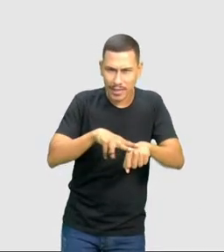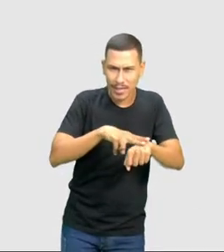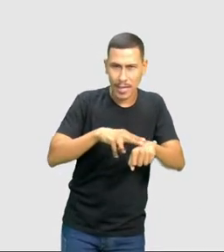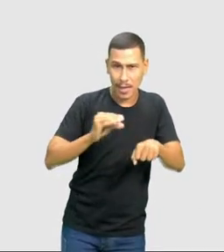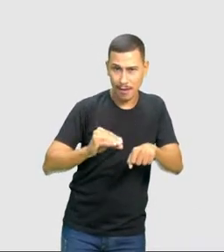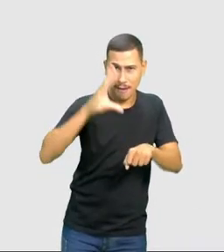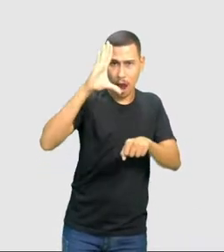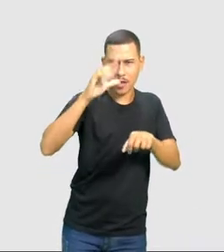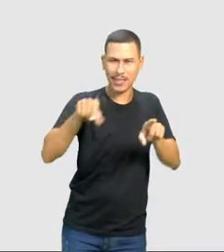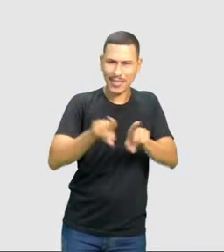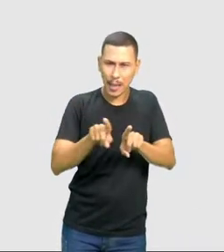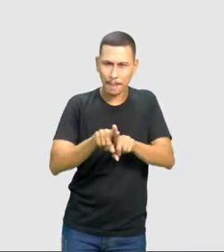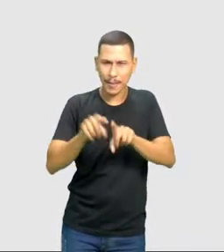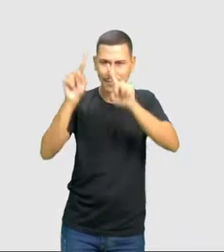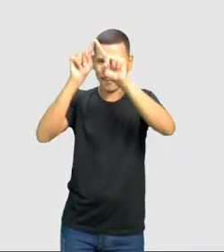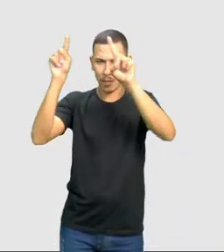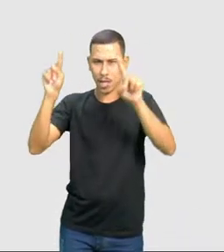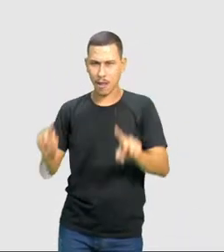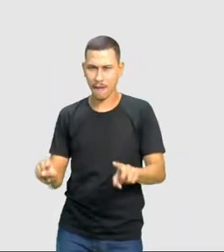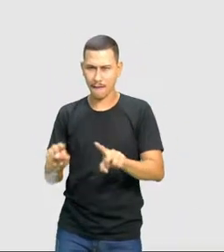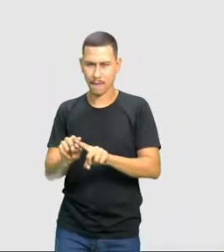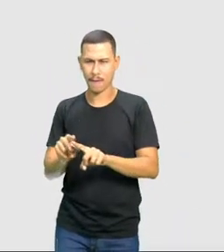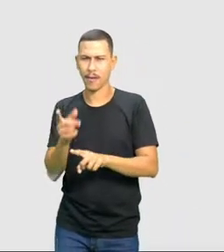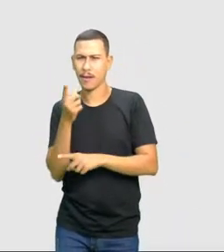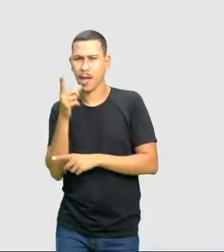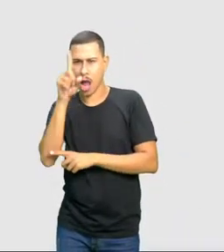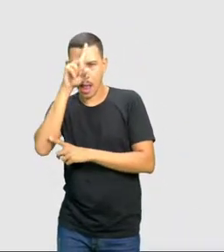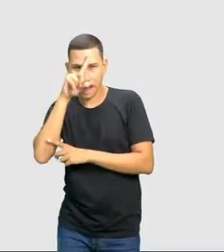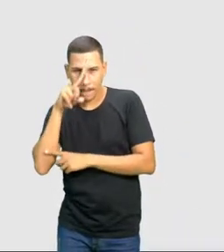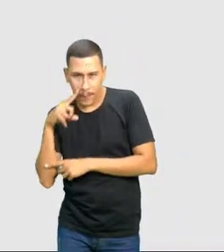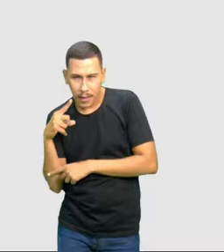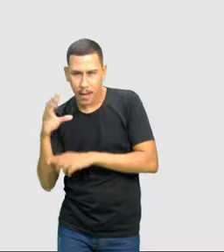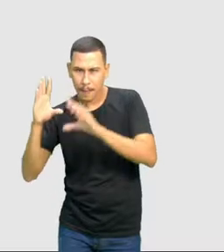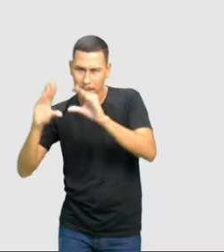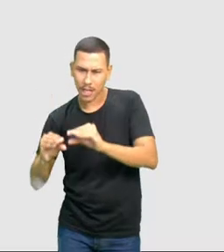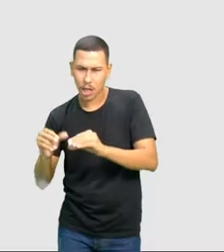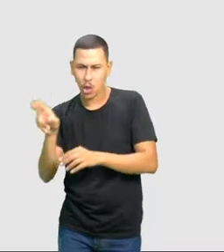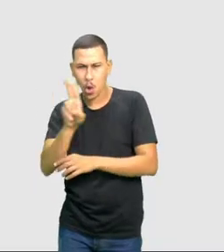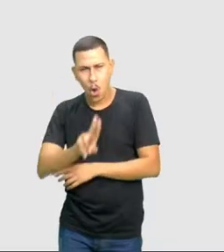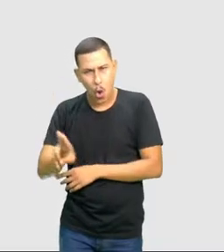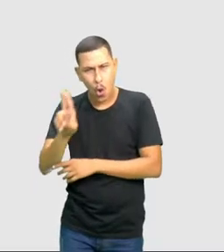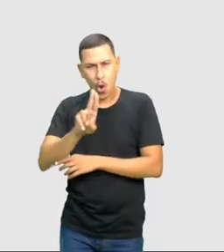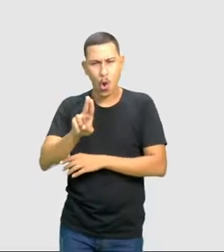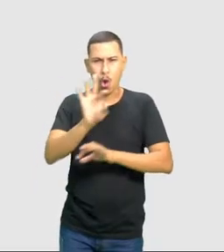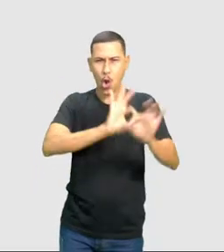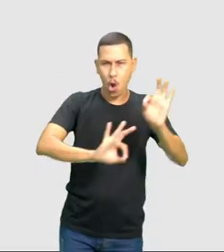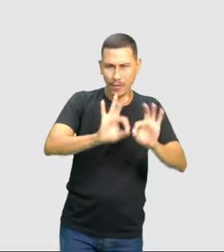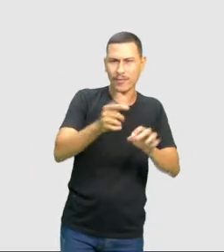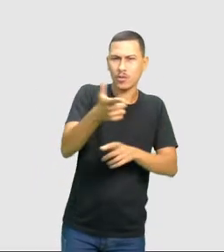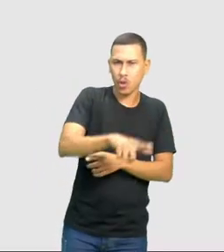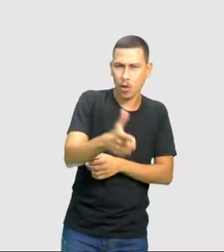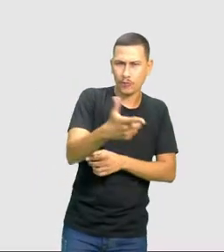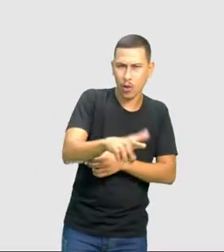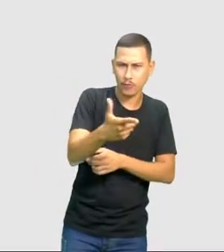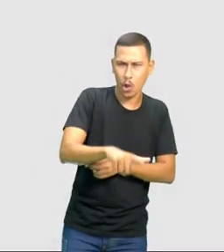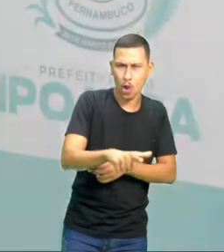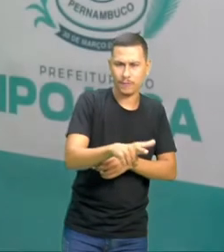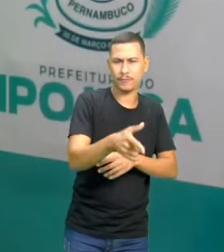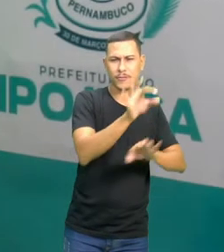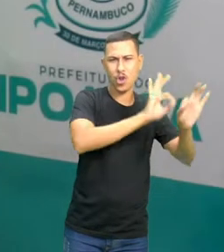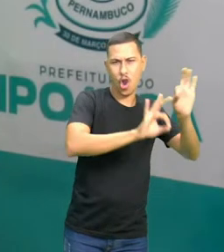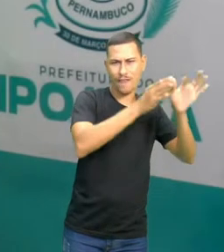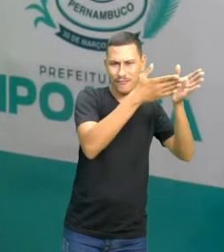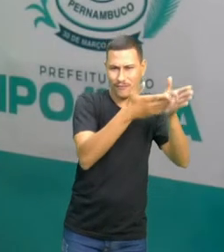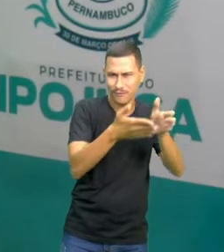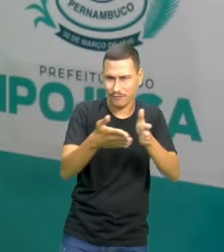pequeno amarelo se repetem, formando um padrão de regularidade. Por que um padrão de regularidade?